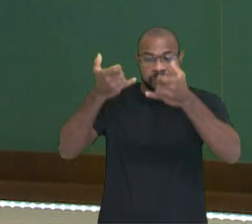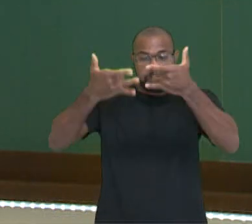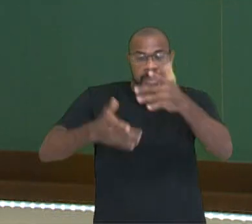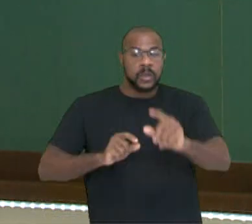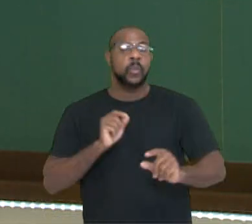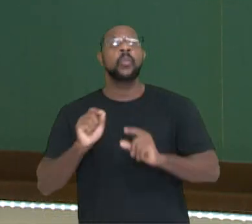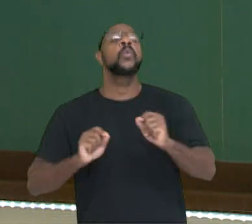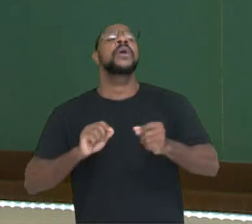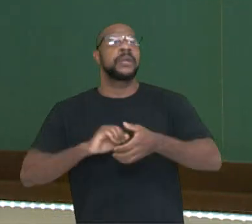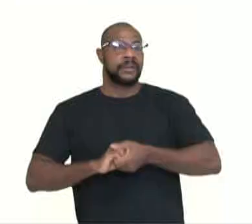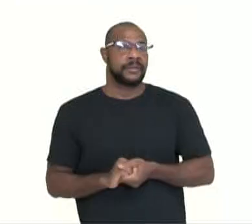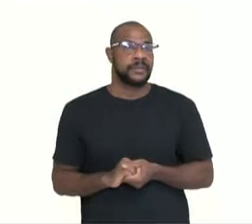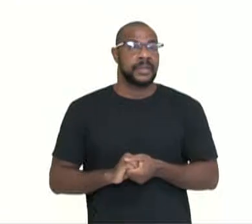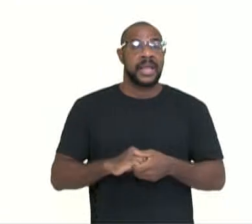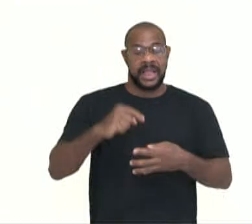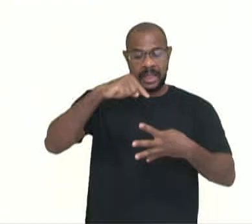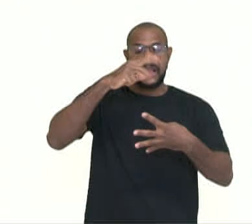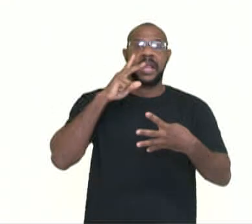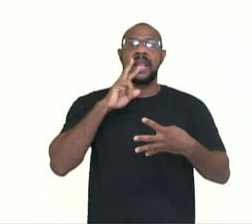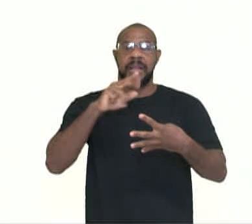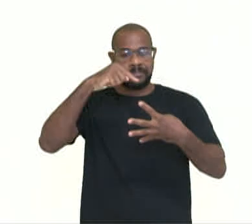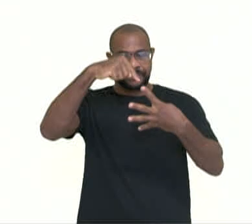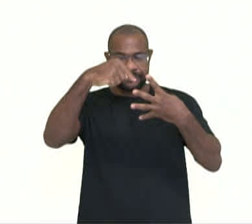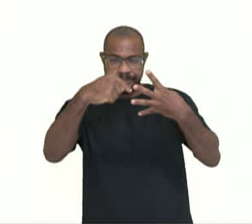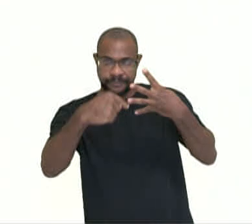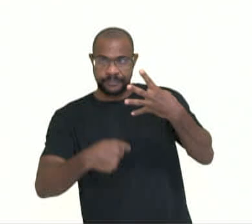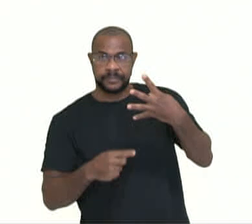as alternativas e diga para mim qual é a resposta correta.